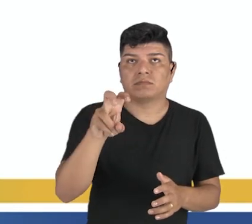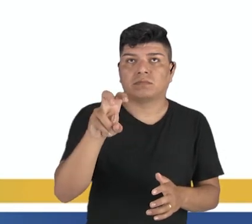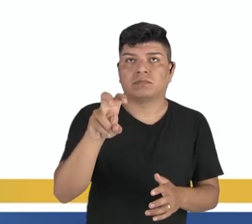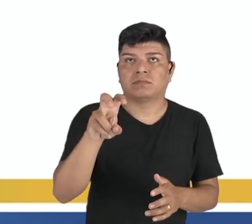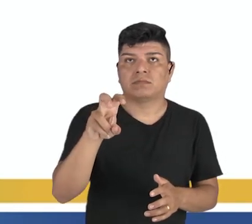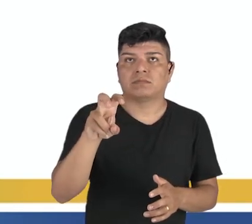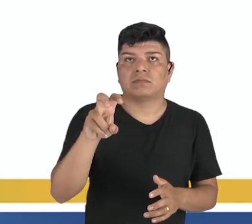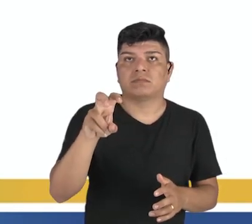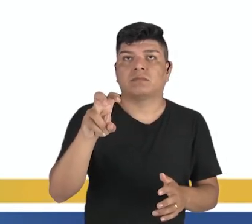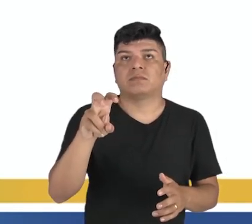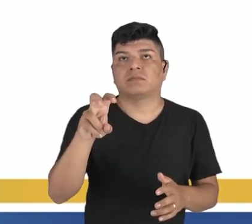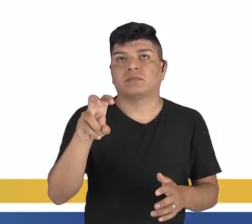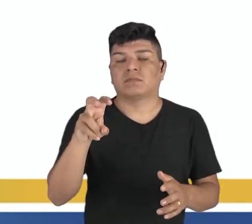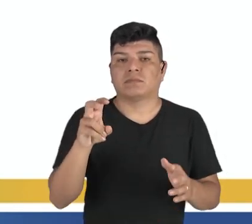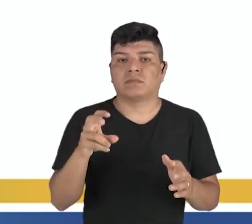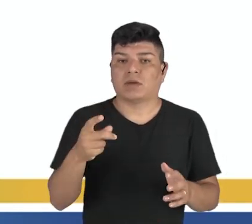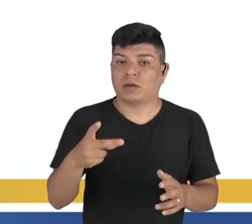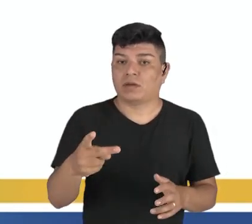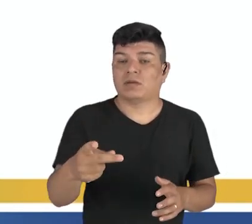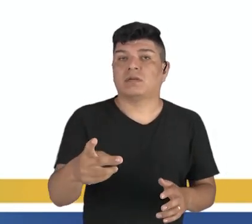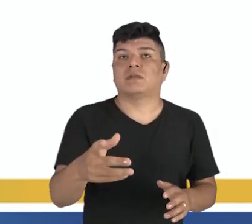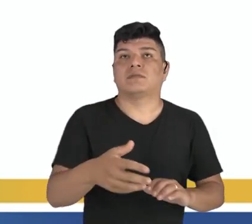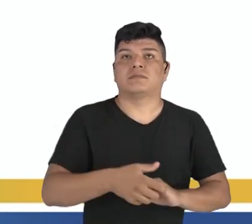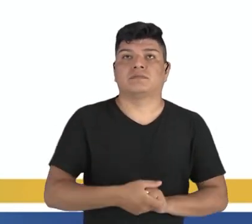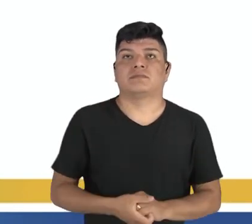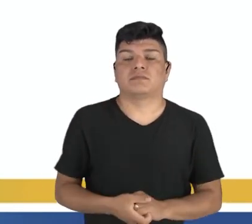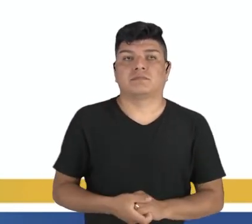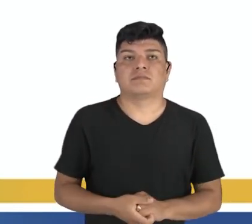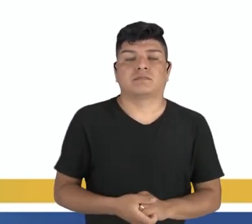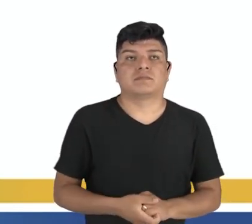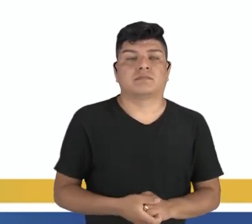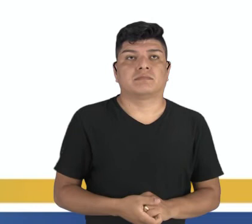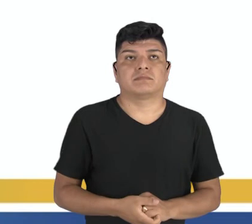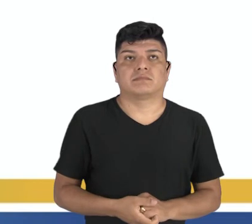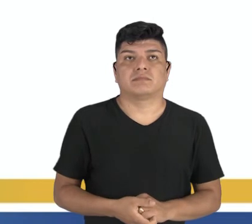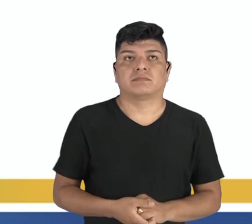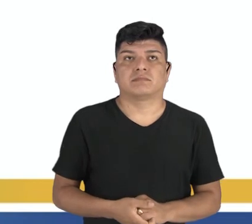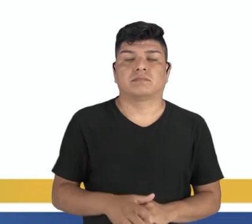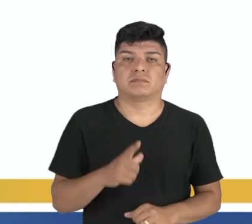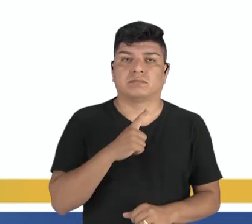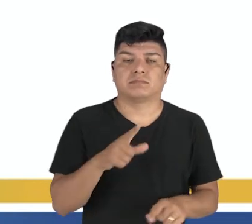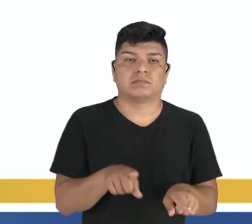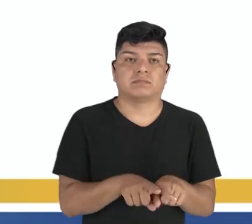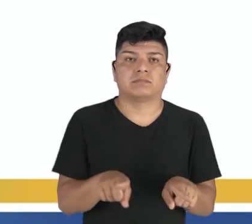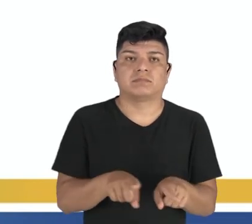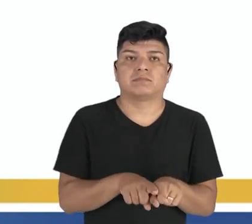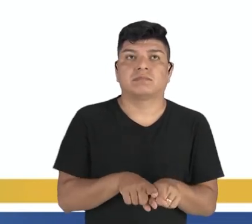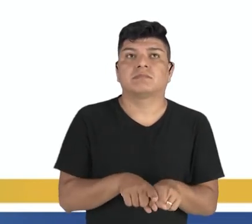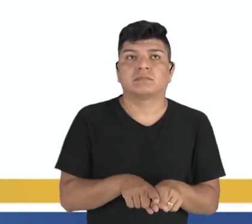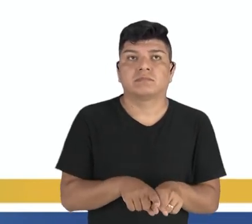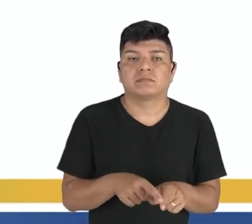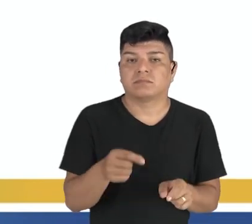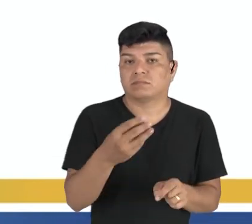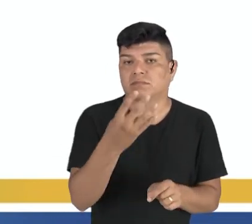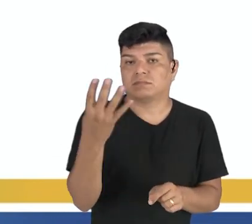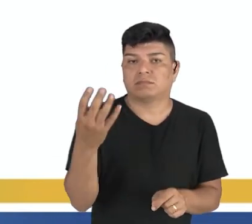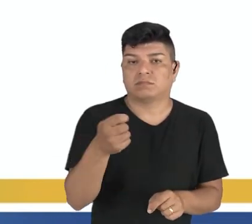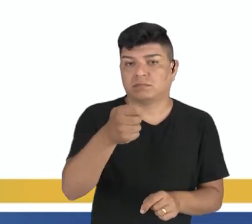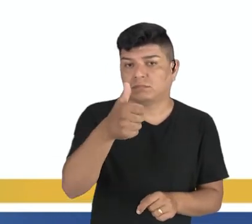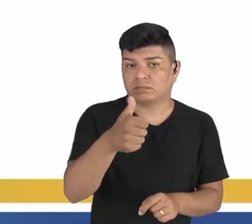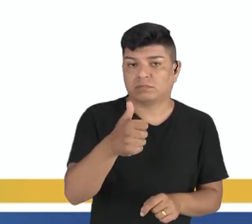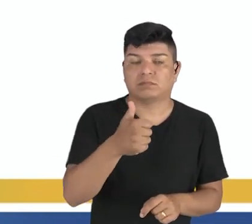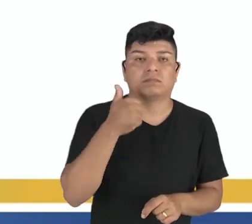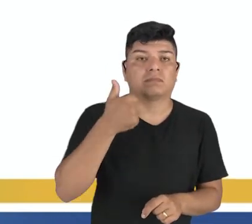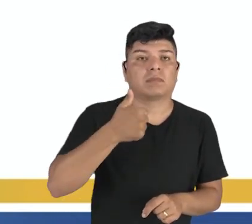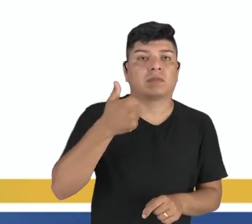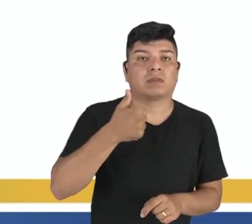5, e aí tende ao infinito, que é o enésimo. Nós temos também a quantidade de moeda. Na primeira